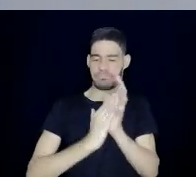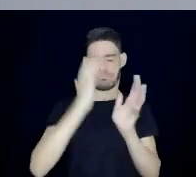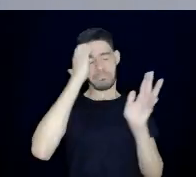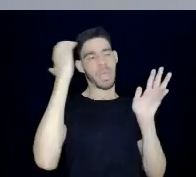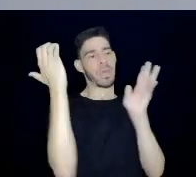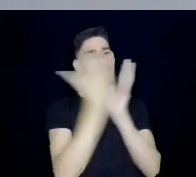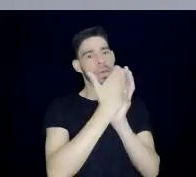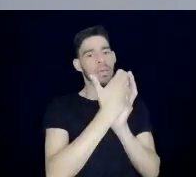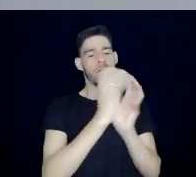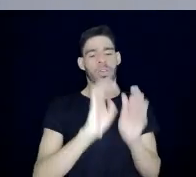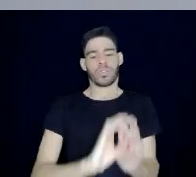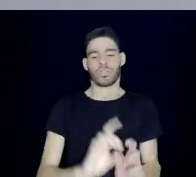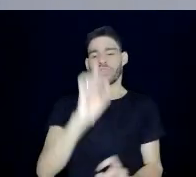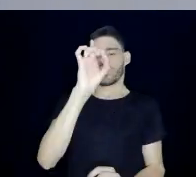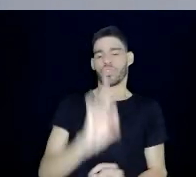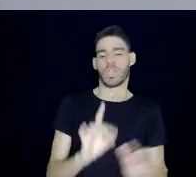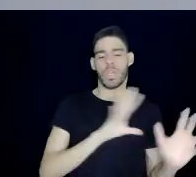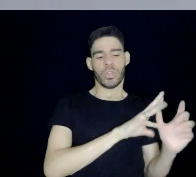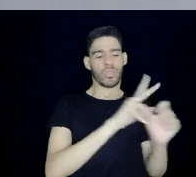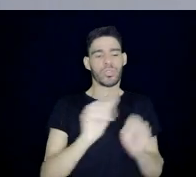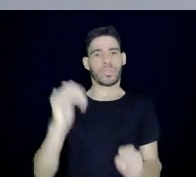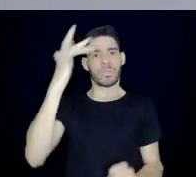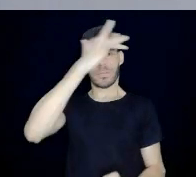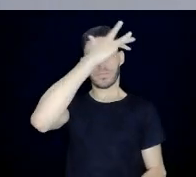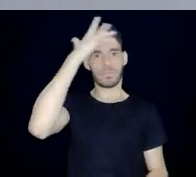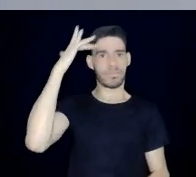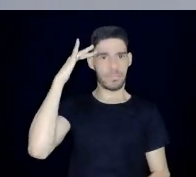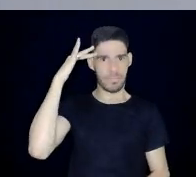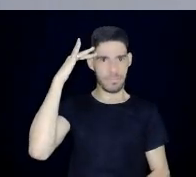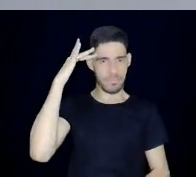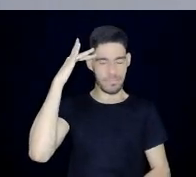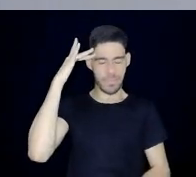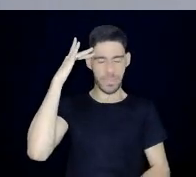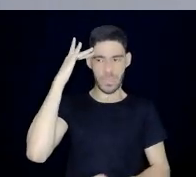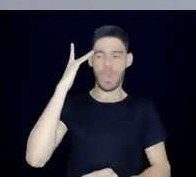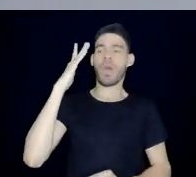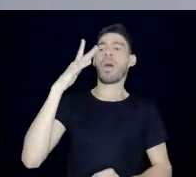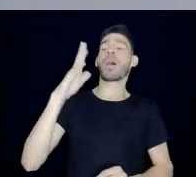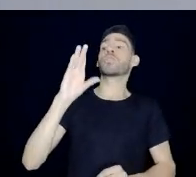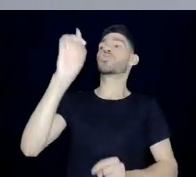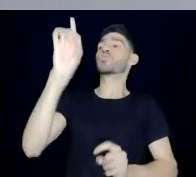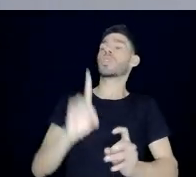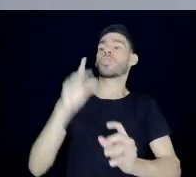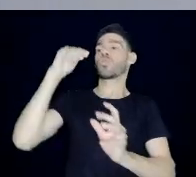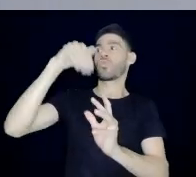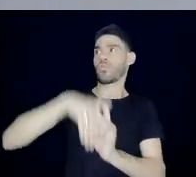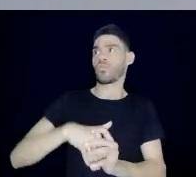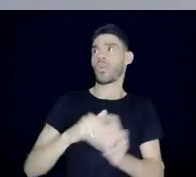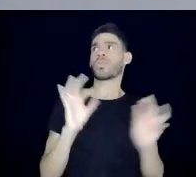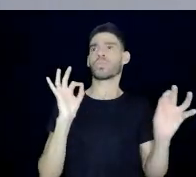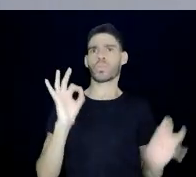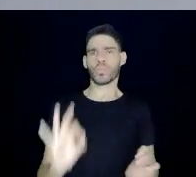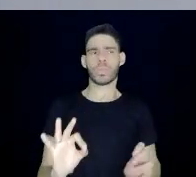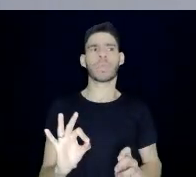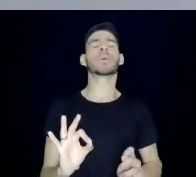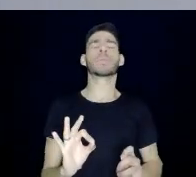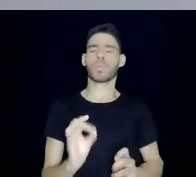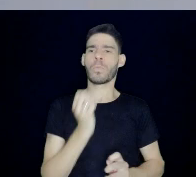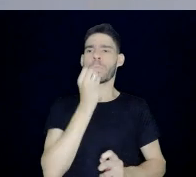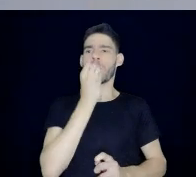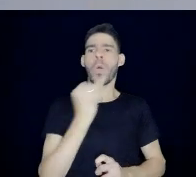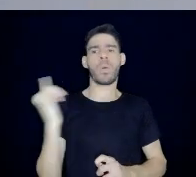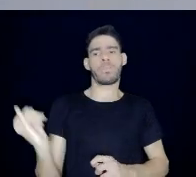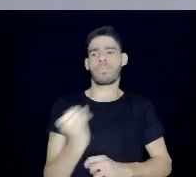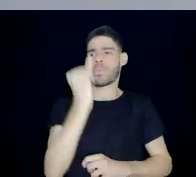e respeitar o direito de todas as pessoas. No que se refere ao direito ao voto, o sagrado direito ao voto,